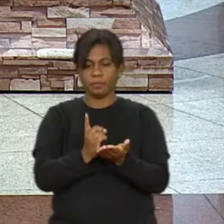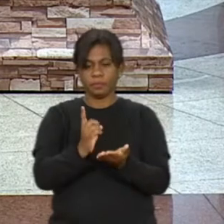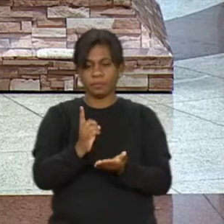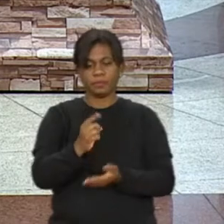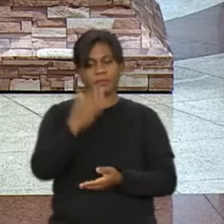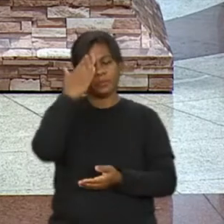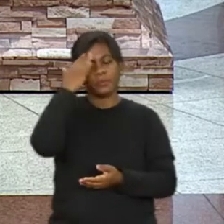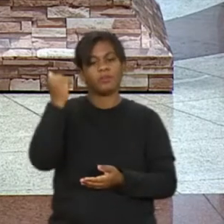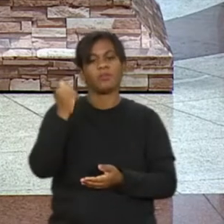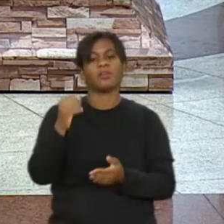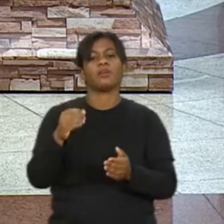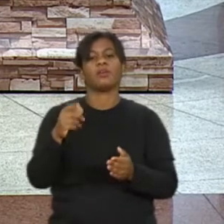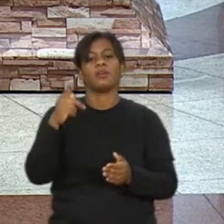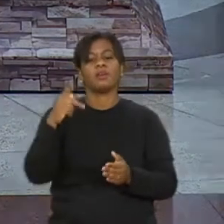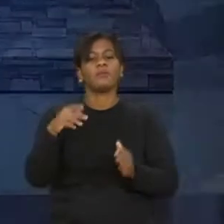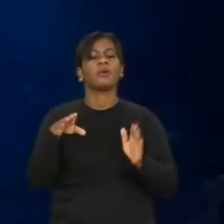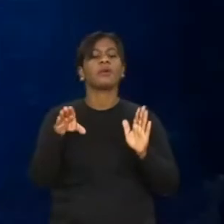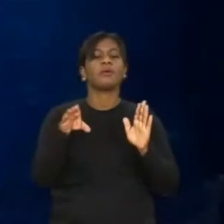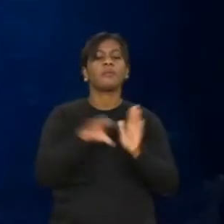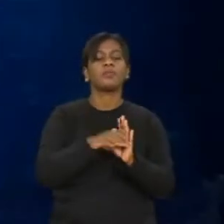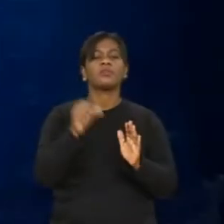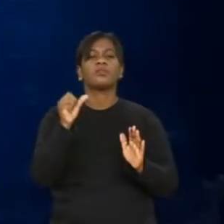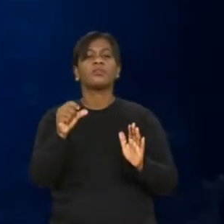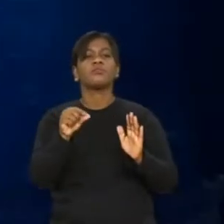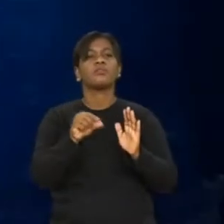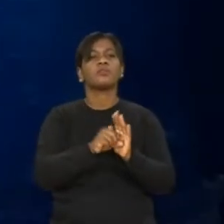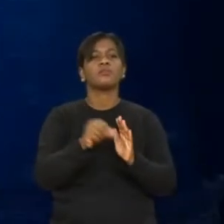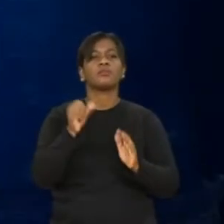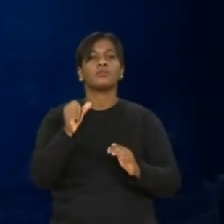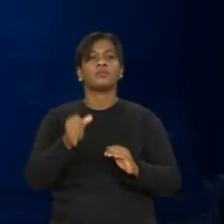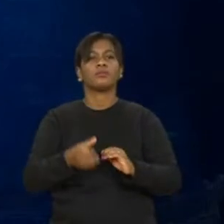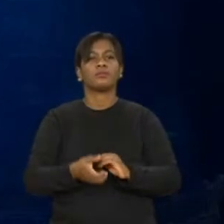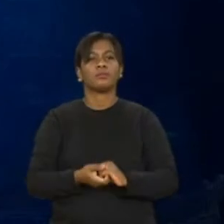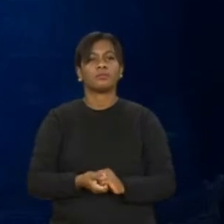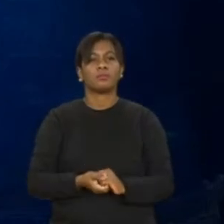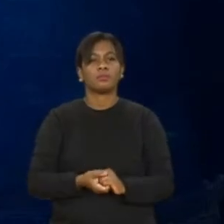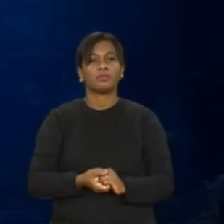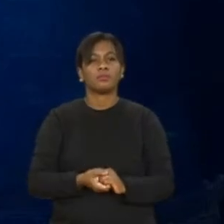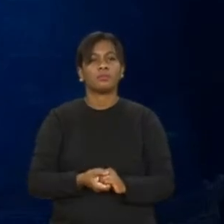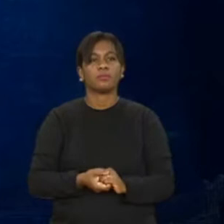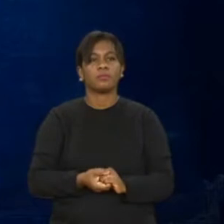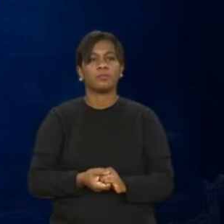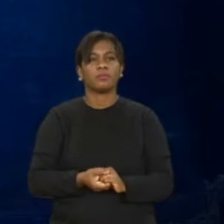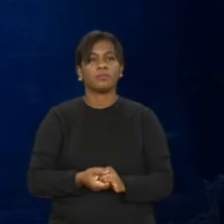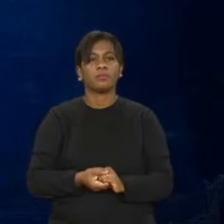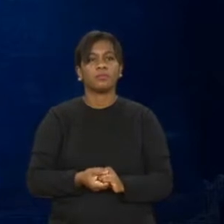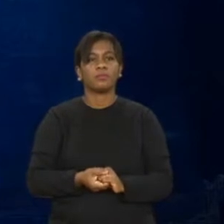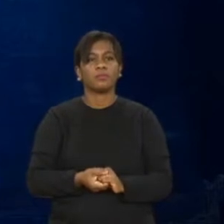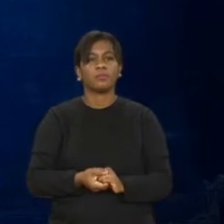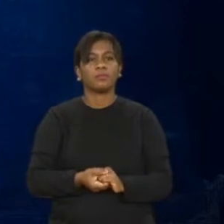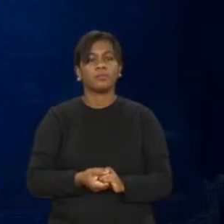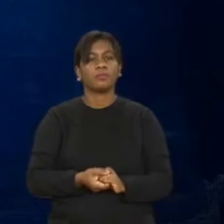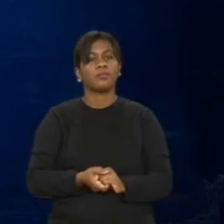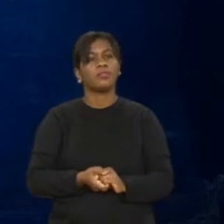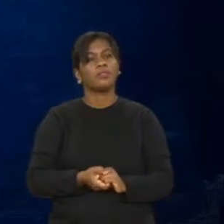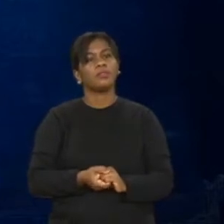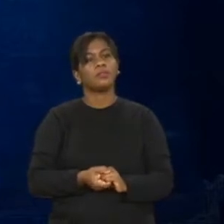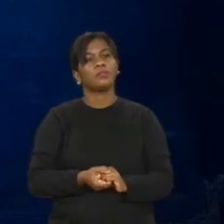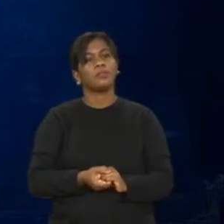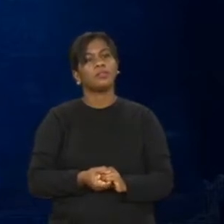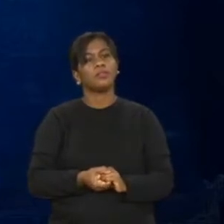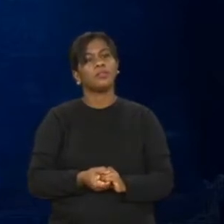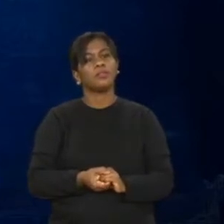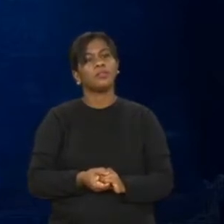capítulo 6, versículo 6. Vai ter com a formiga, ó